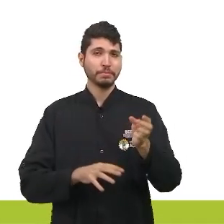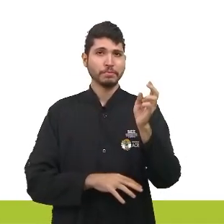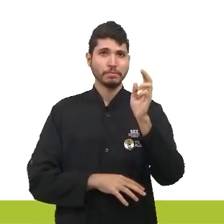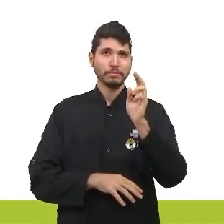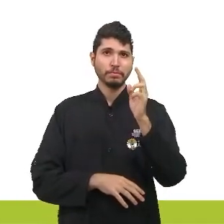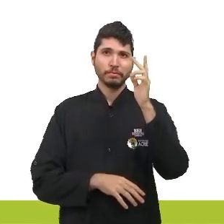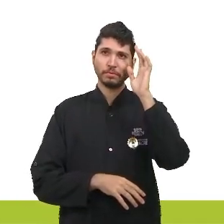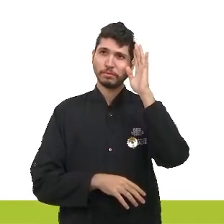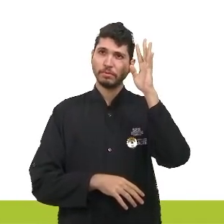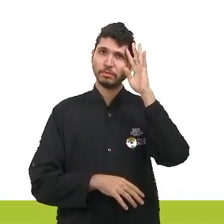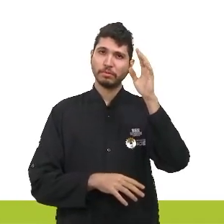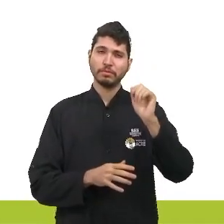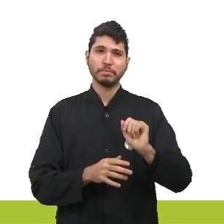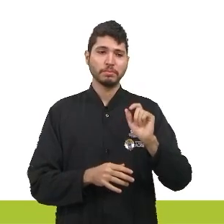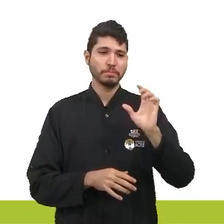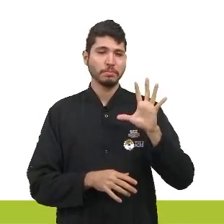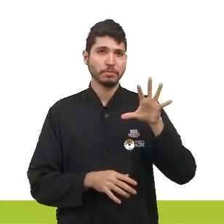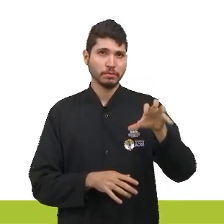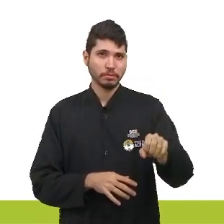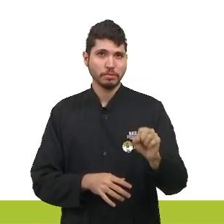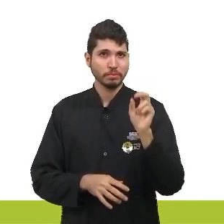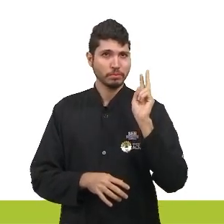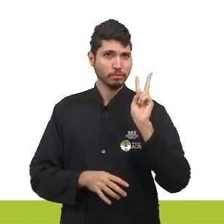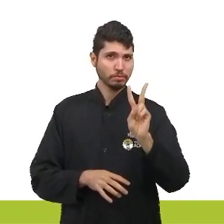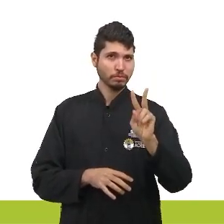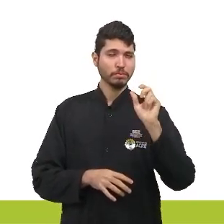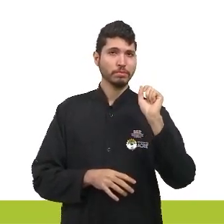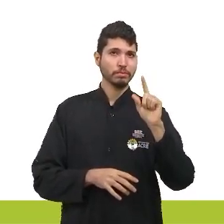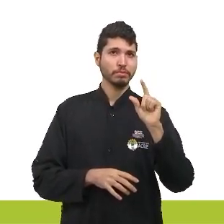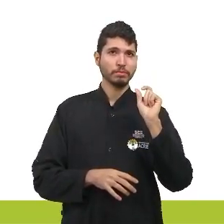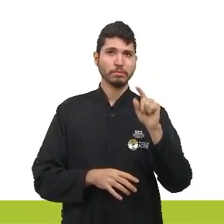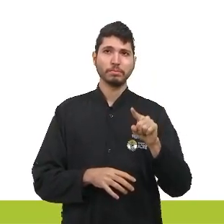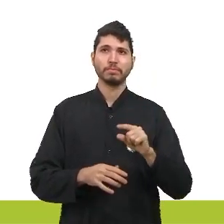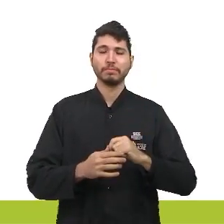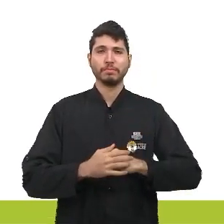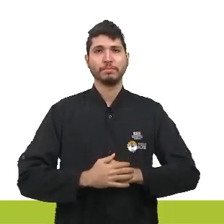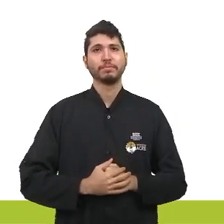azuis. Nós já vimos aqui.